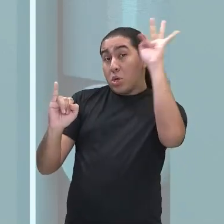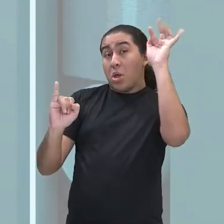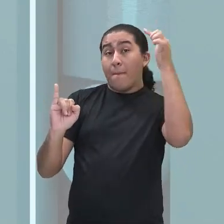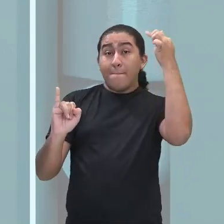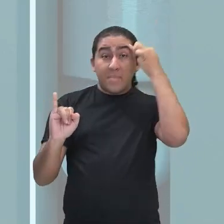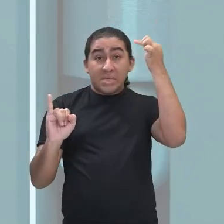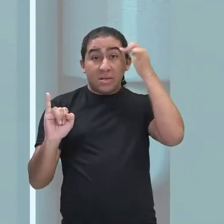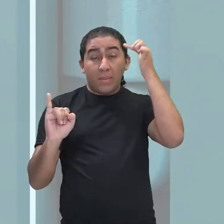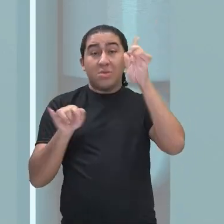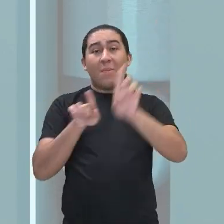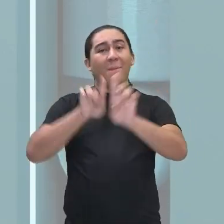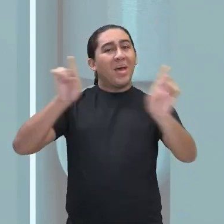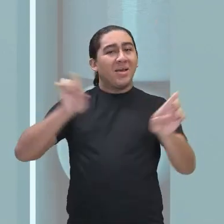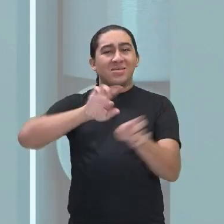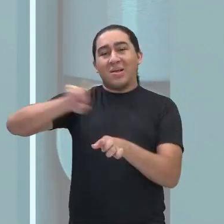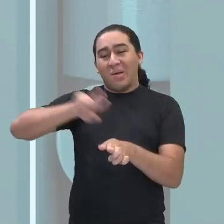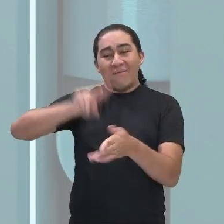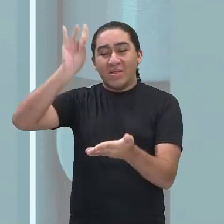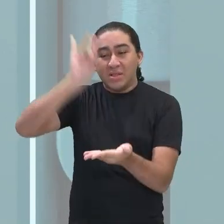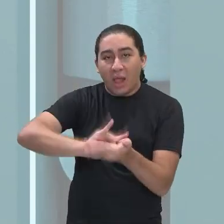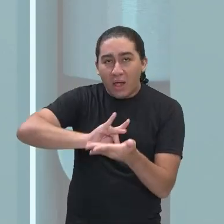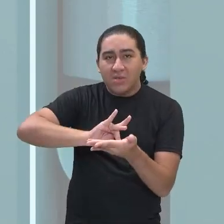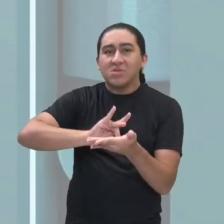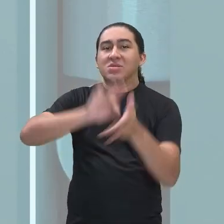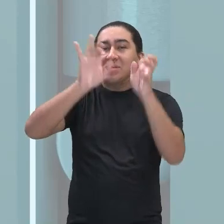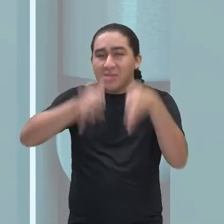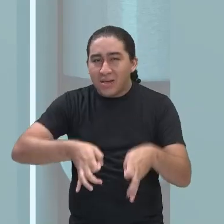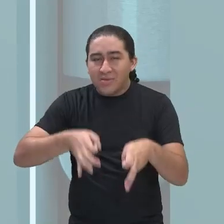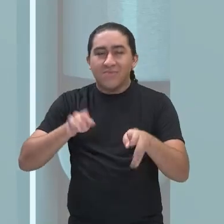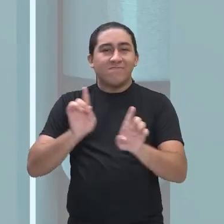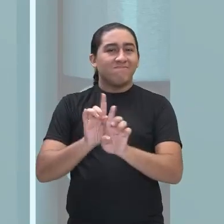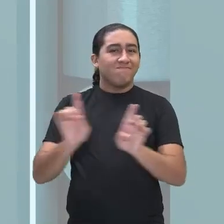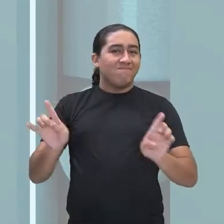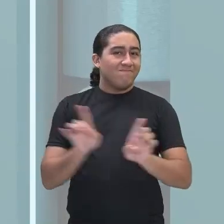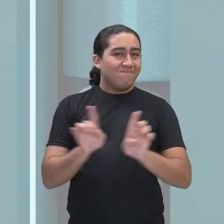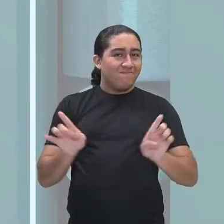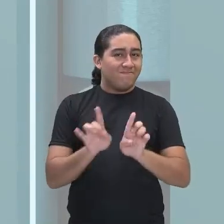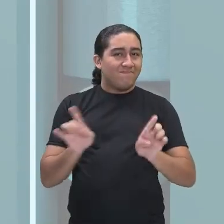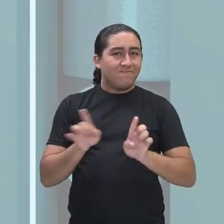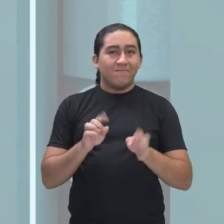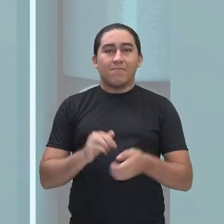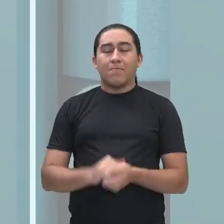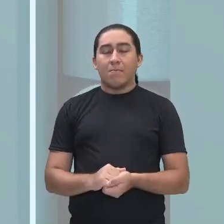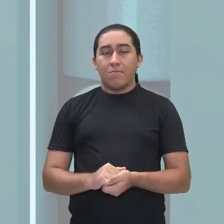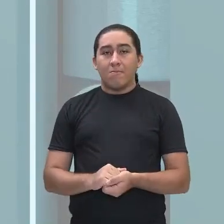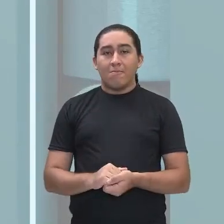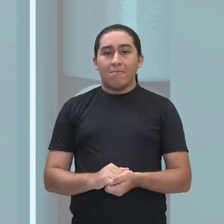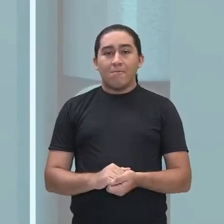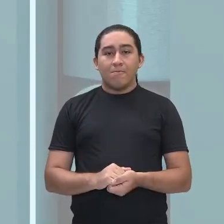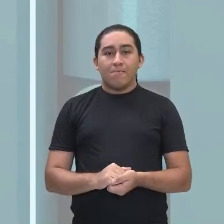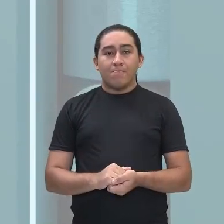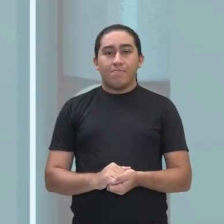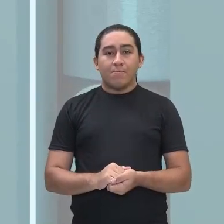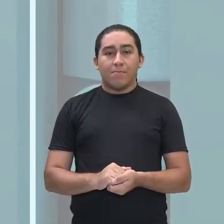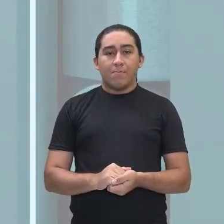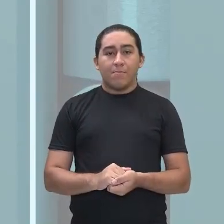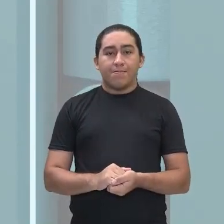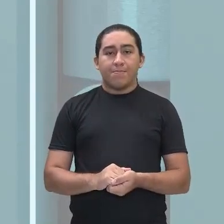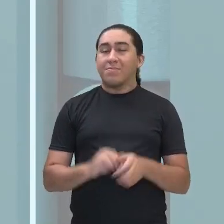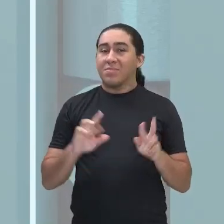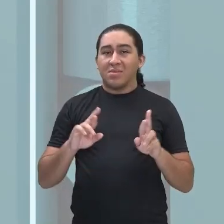tem nada concreto. Eu não fui à escola, não irei à escola, né? Não é uma